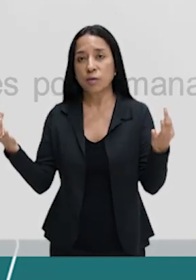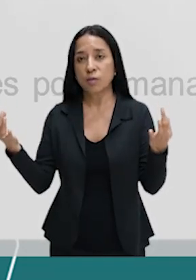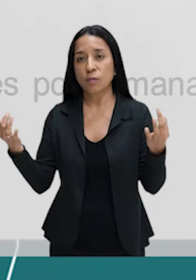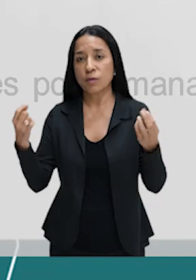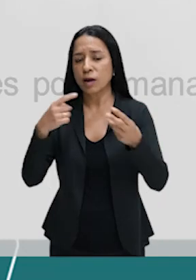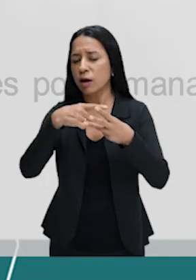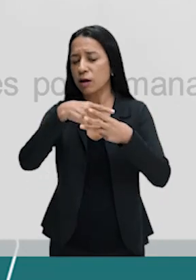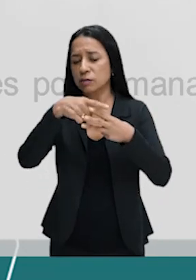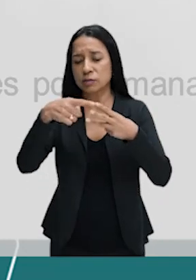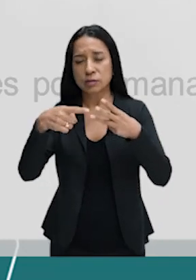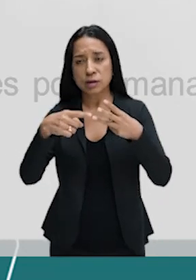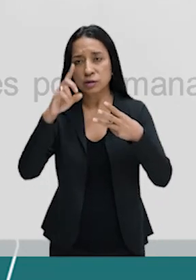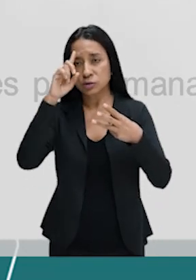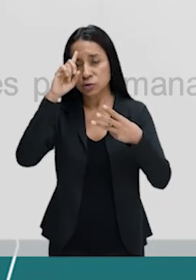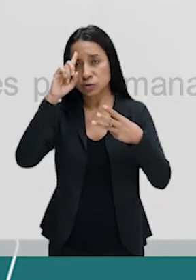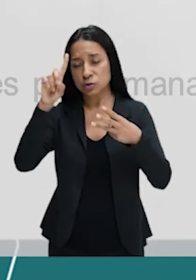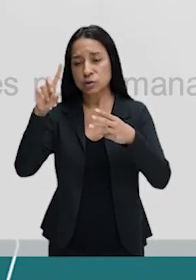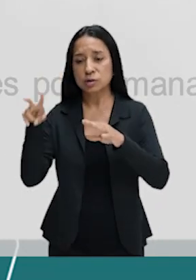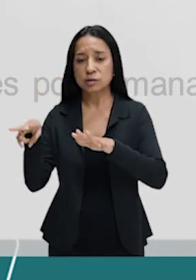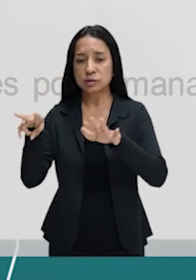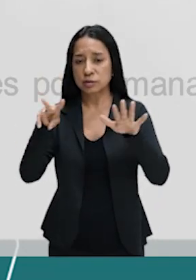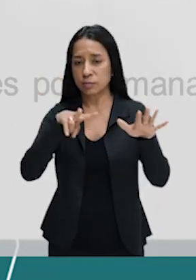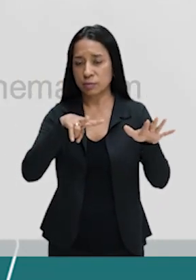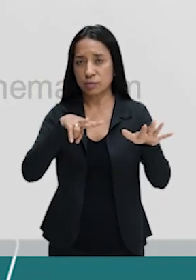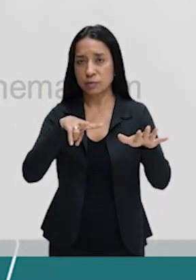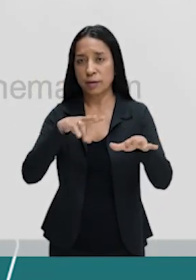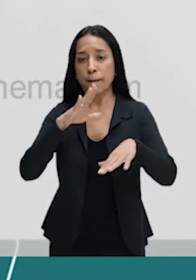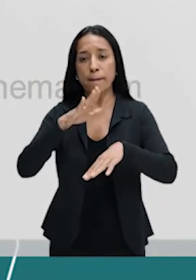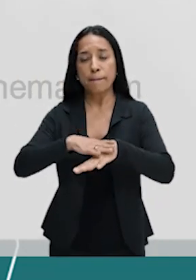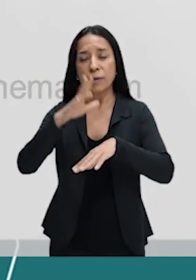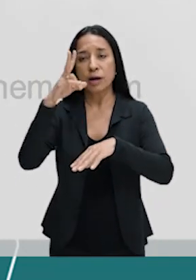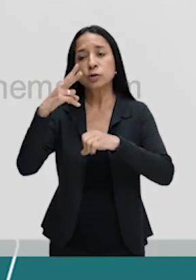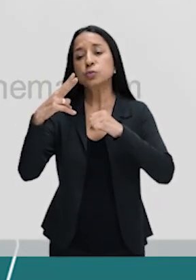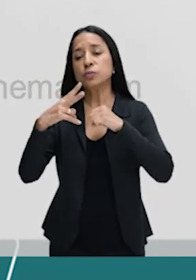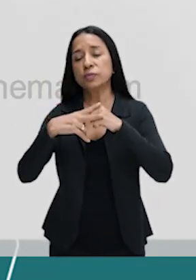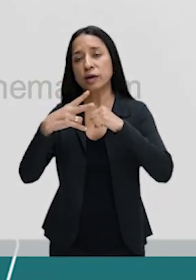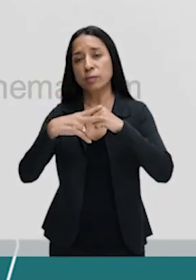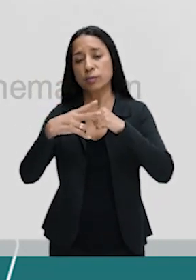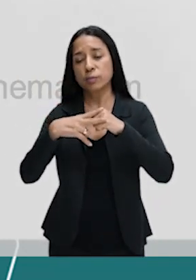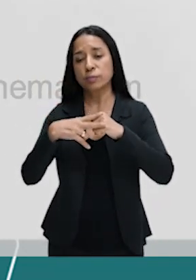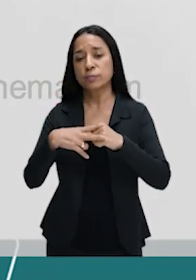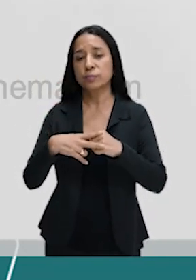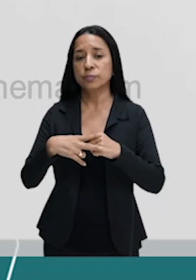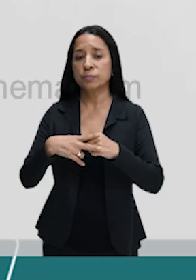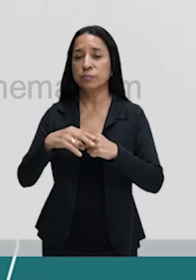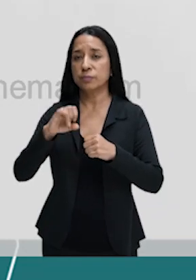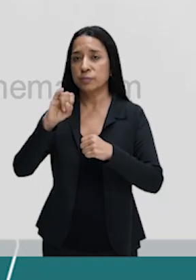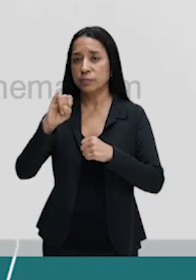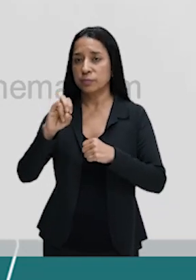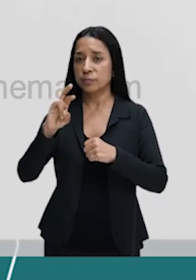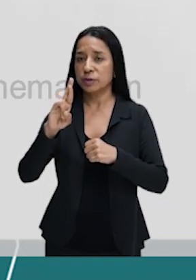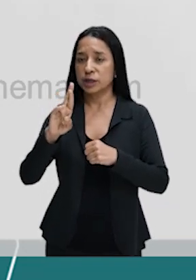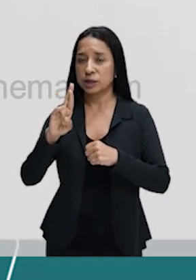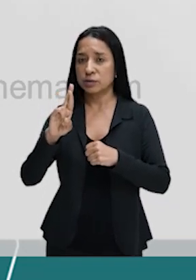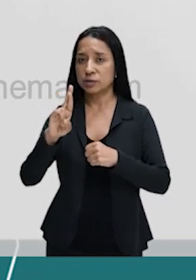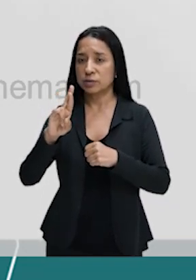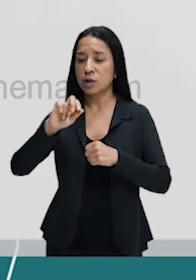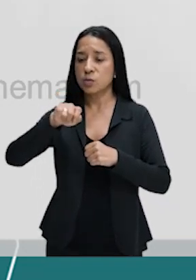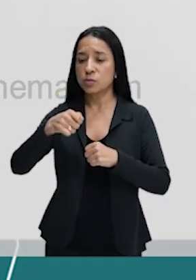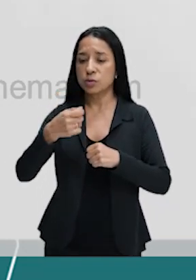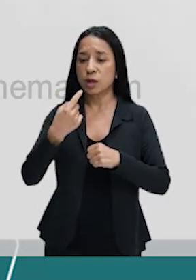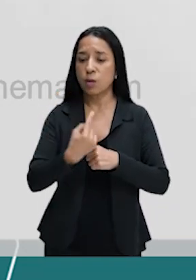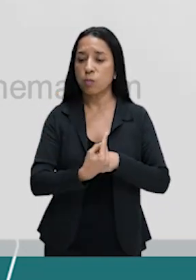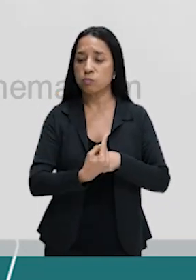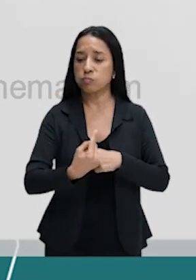semana. Mais um verbo, ir, da mesma forma que se pronuncia e se escreve em português,